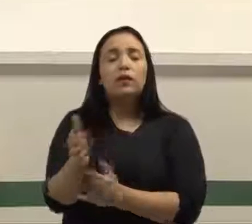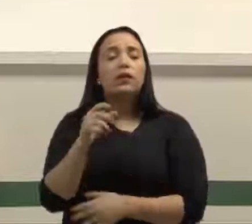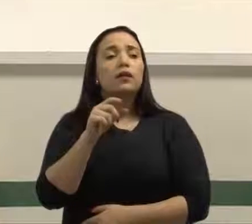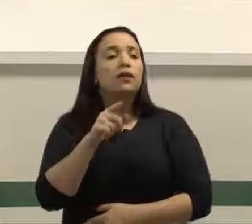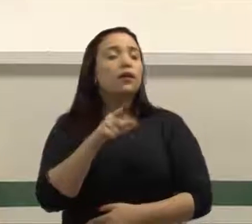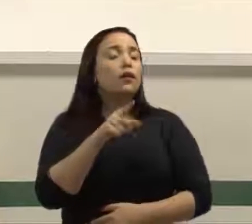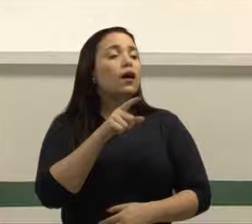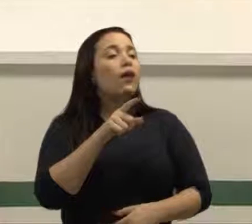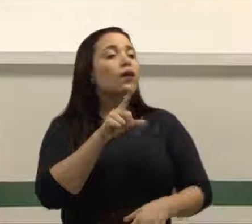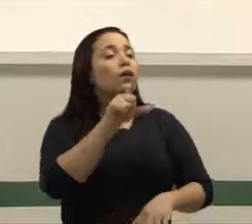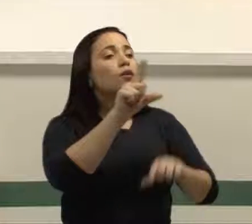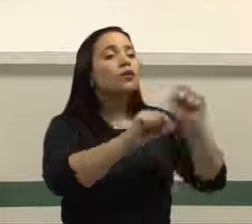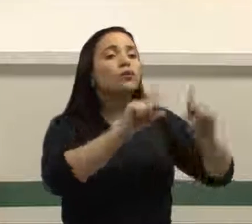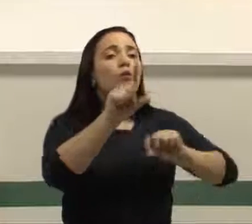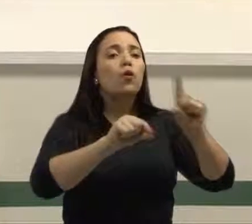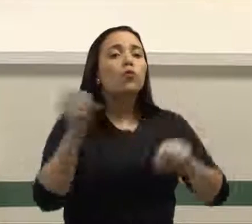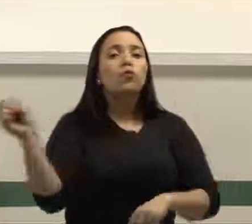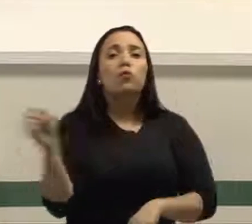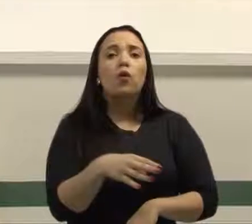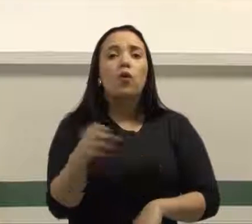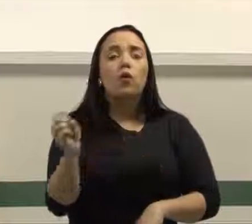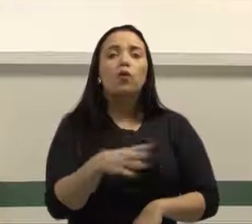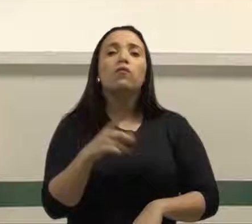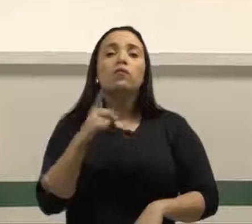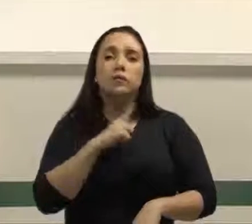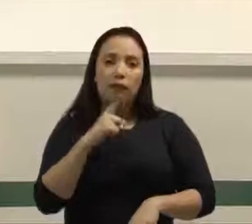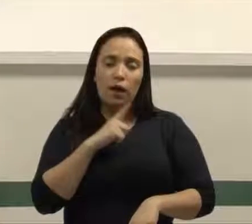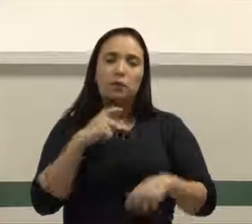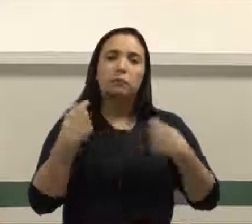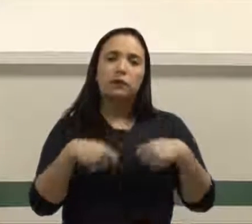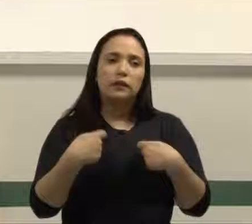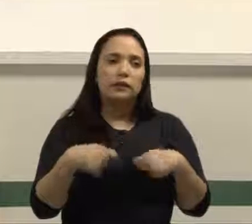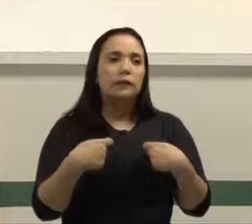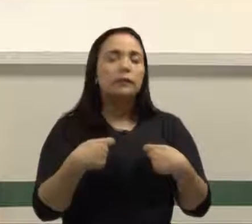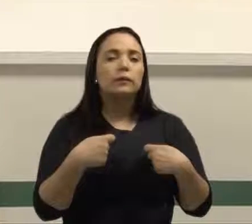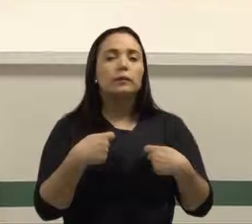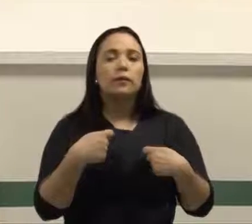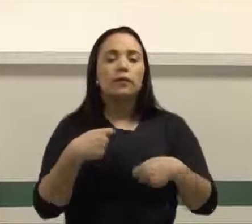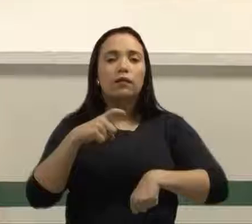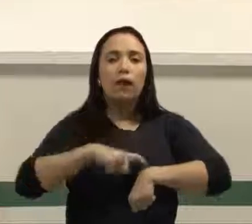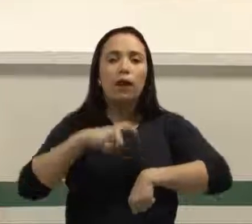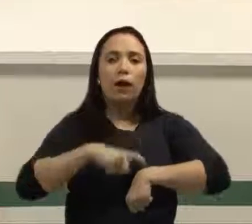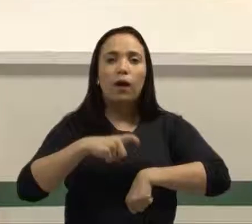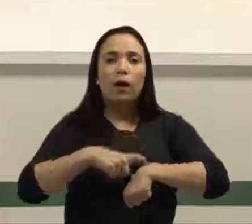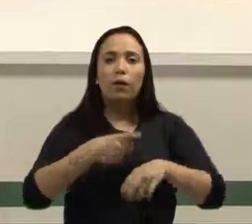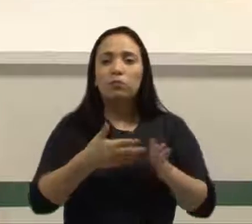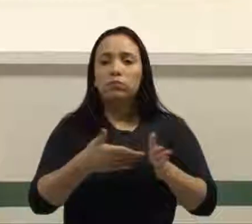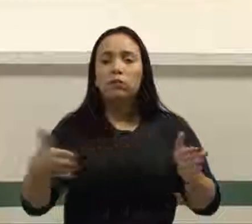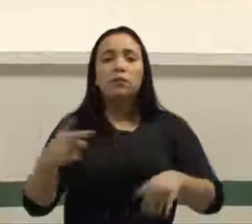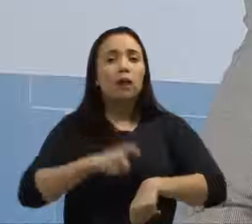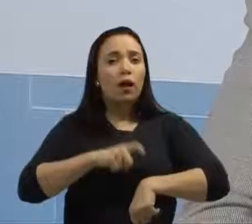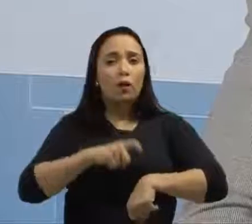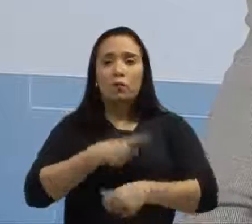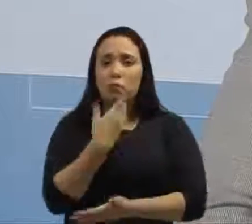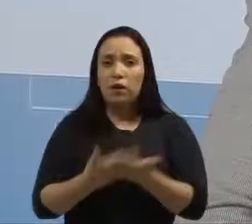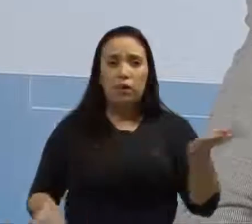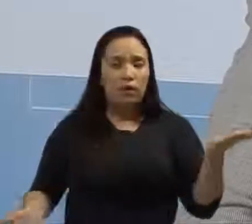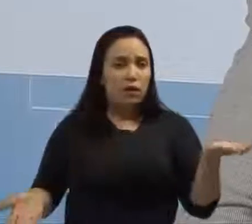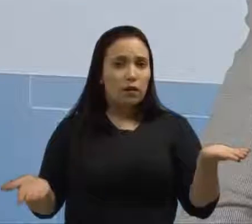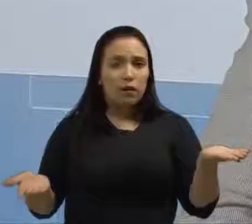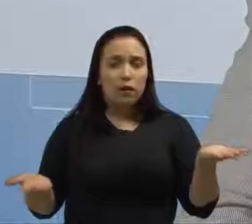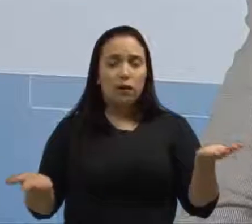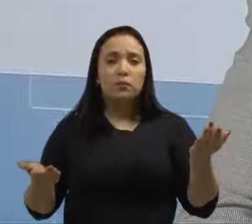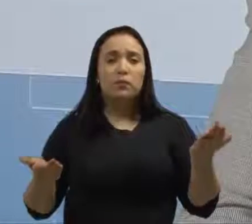um candidato, para se fazer um candidato novo, ele teria que ter um tempo, né? Sem dúvida, concordo com você. Então, eles estão perdendo esse